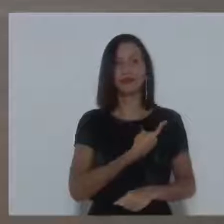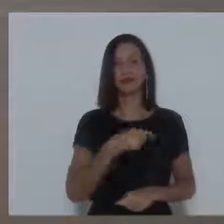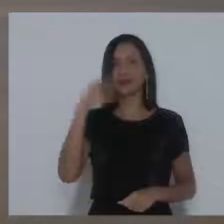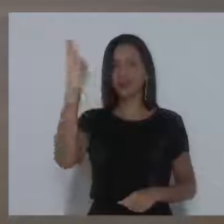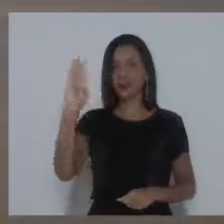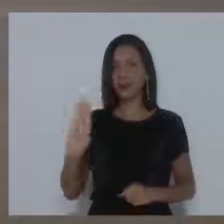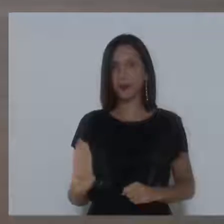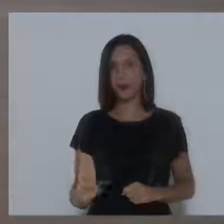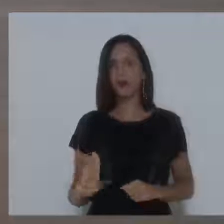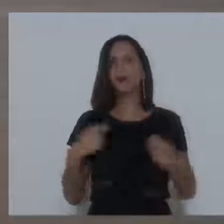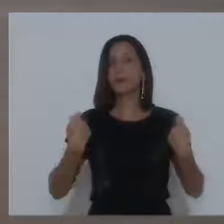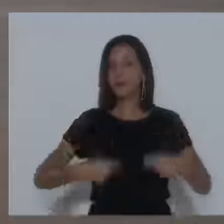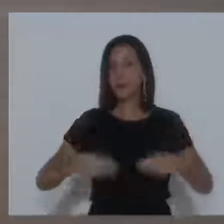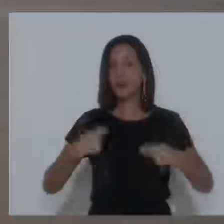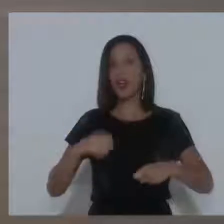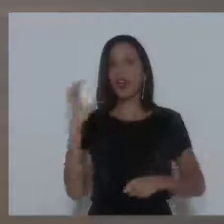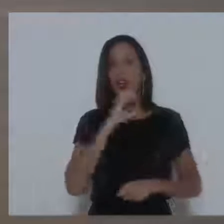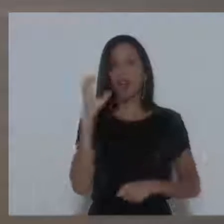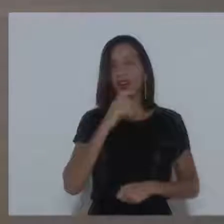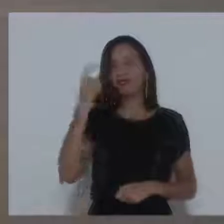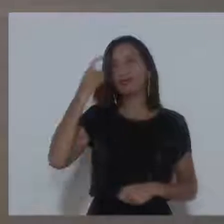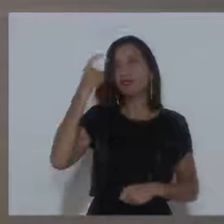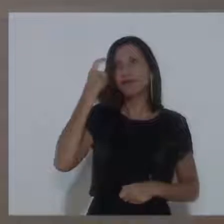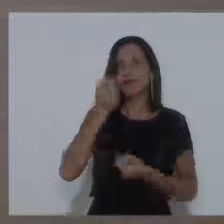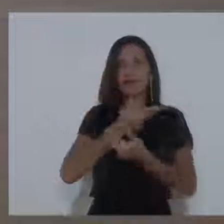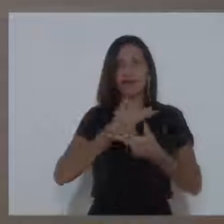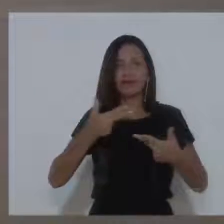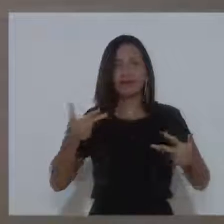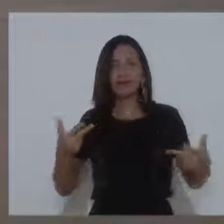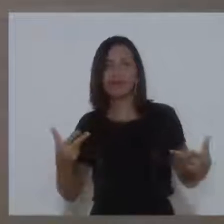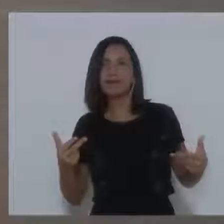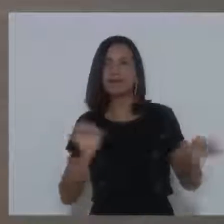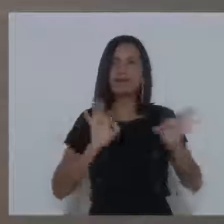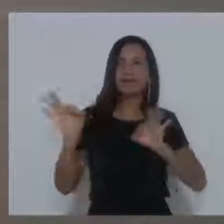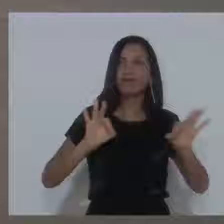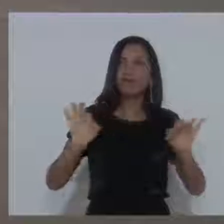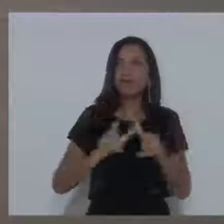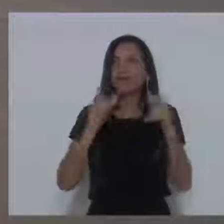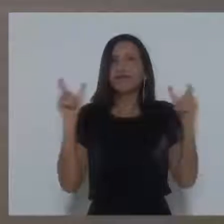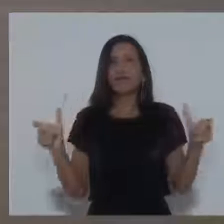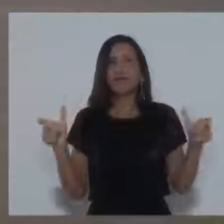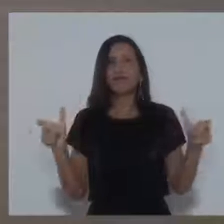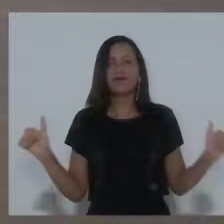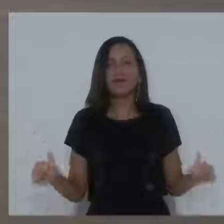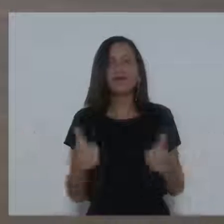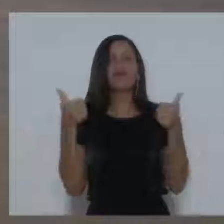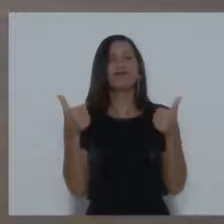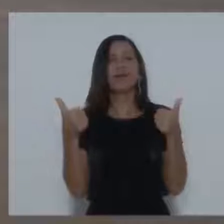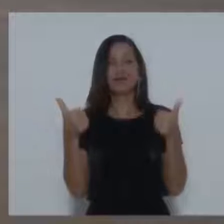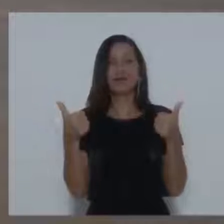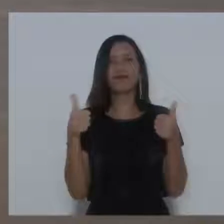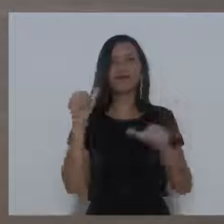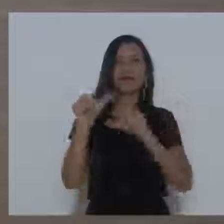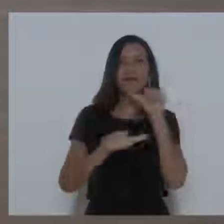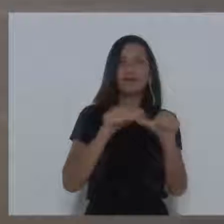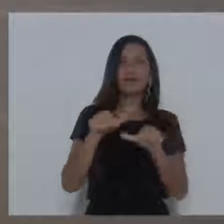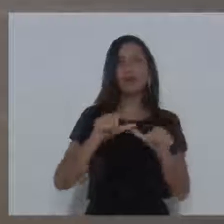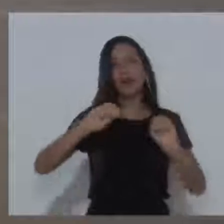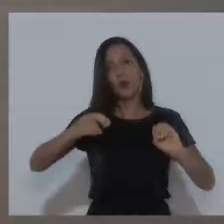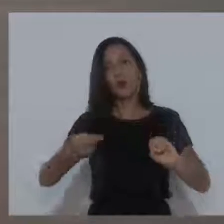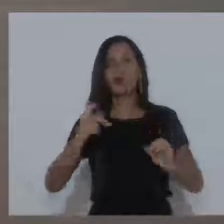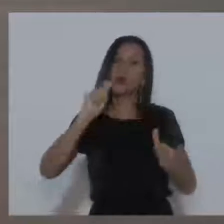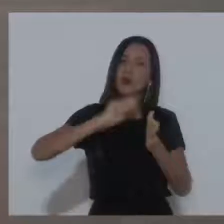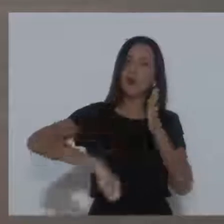então precisamos urgente, então, pensar em algo maior, pensar algo num projeto maior, em troca, ou se não, contratar uma